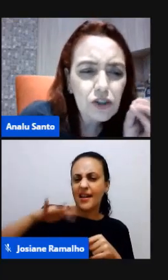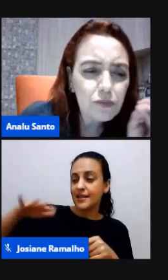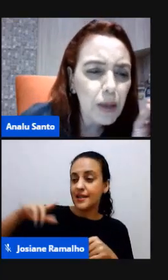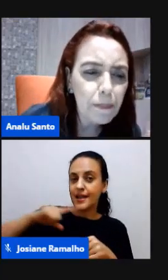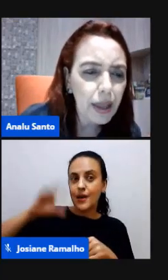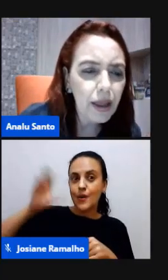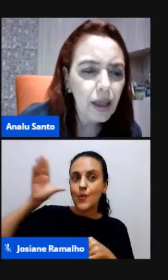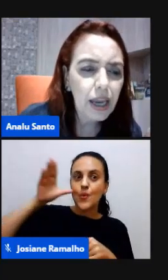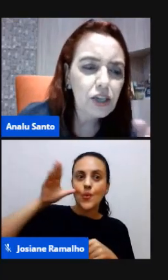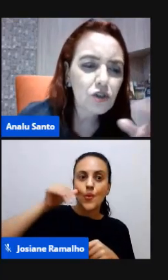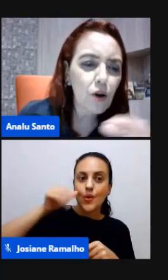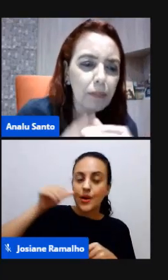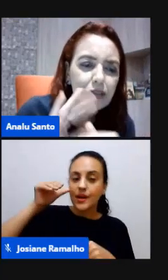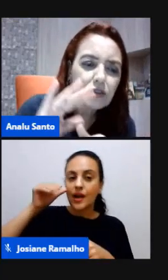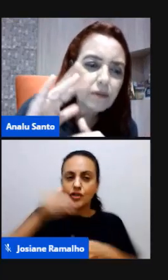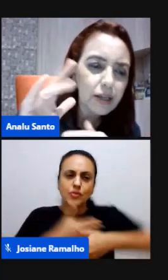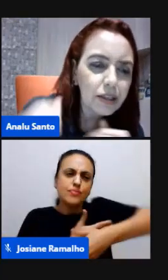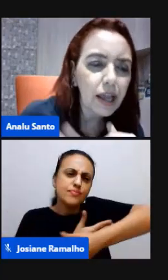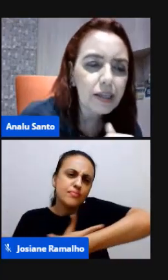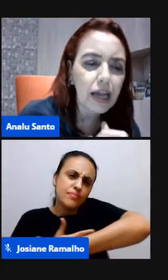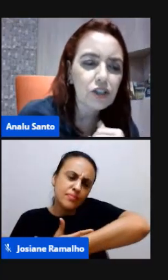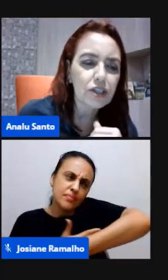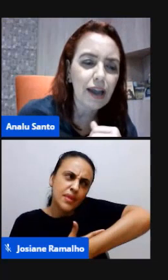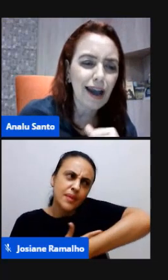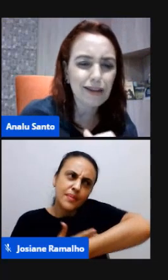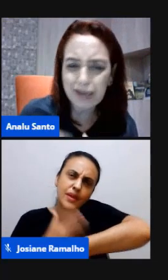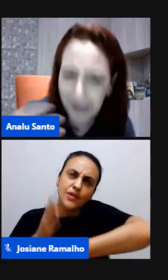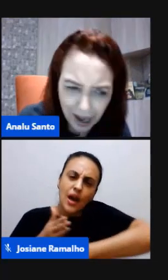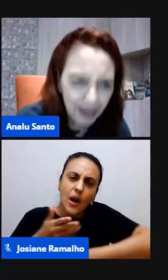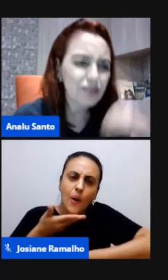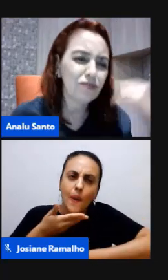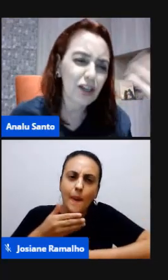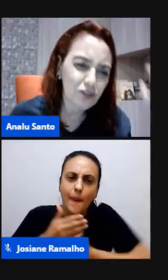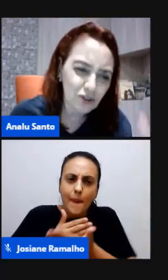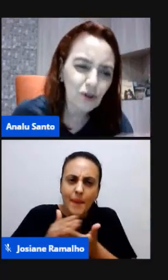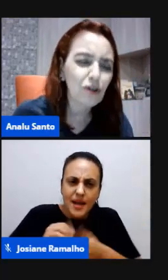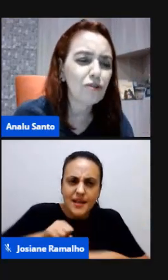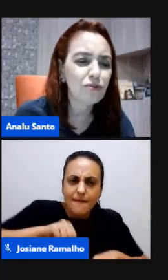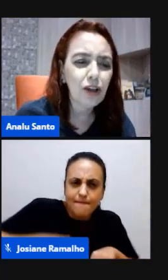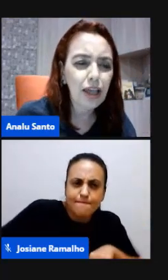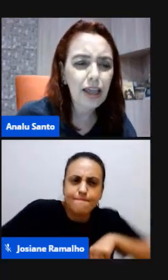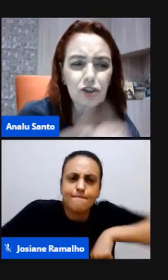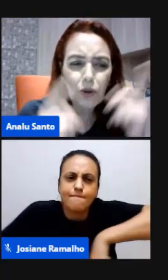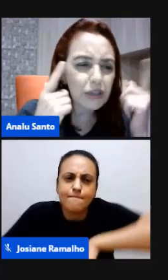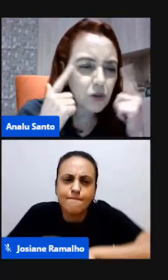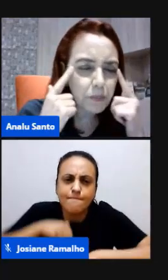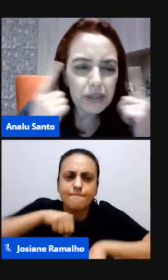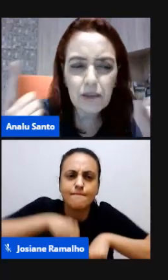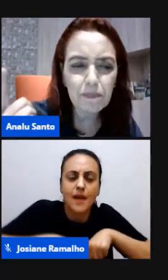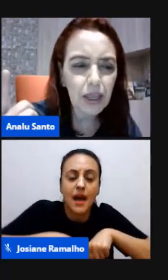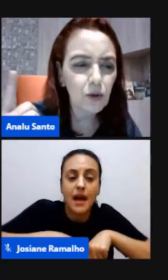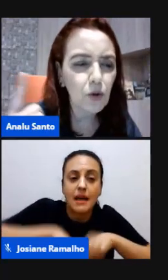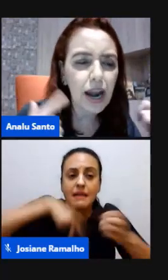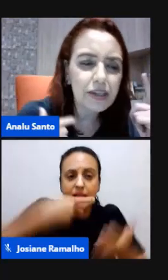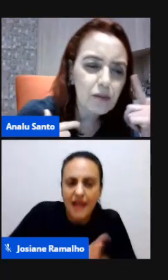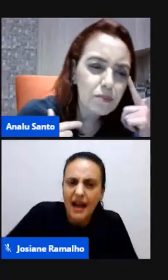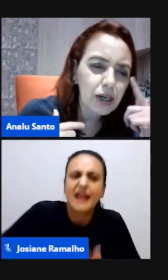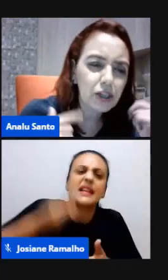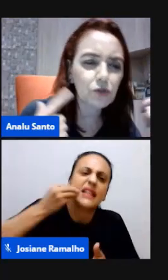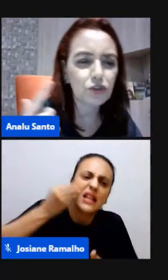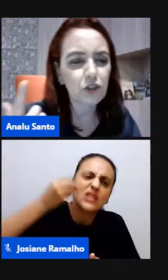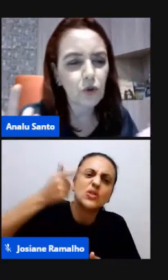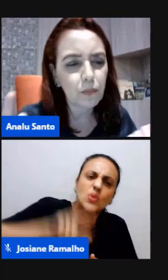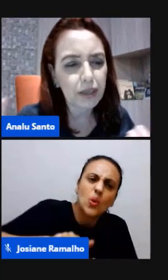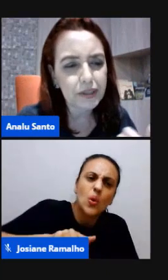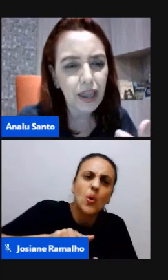Tudo, desde bebê, eles começam a engatinhar e cai e vai de novo. Eles começam a perceber o olhar da